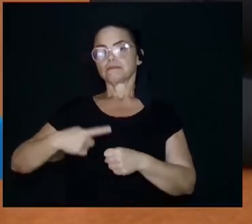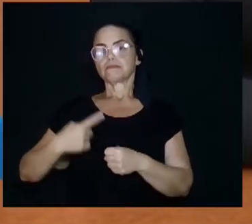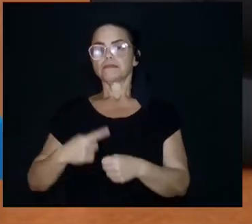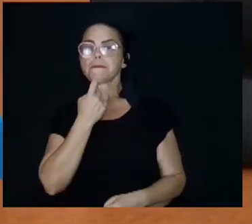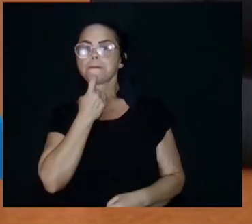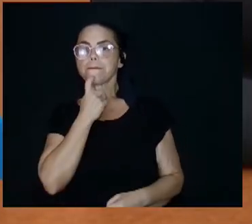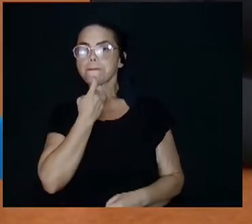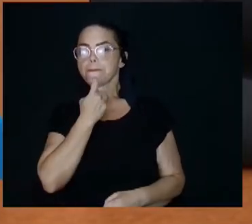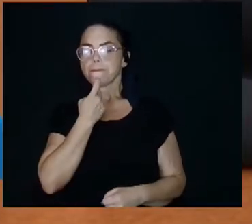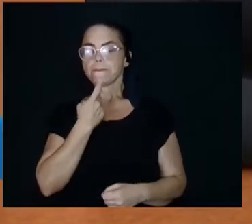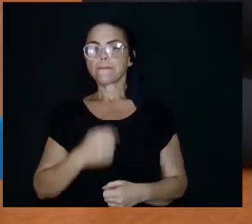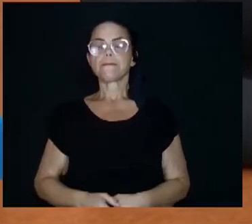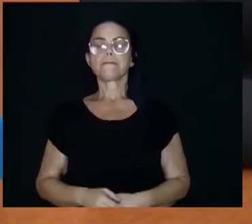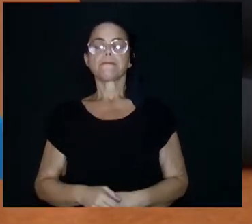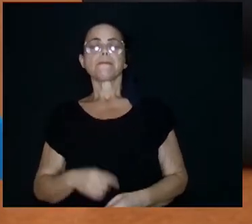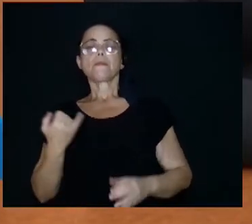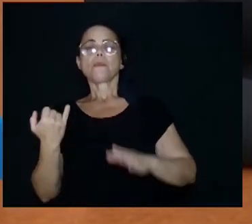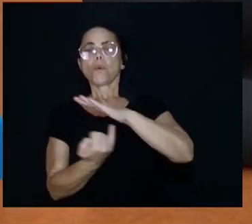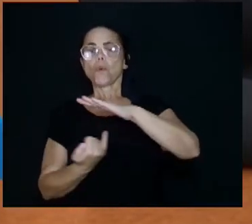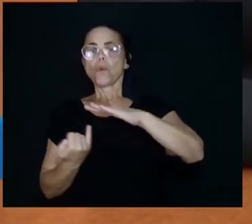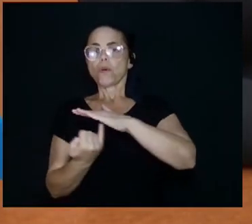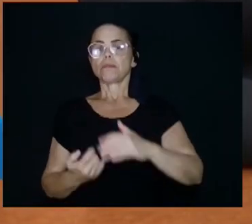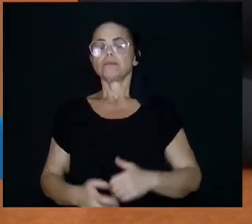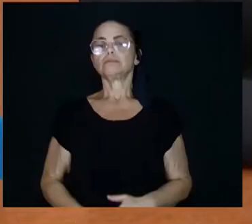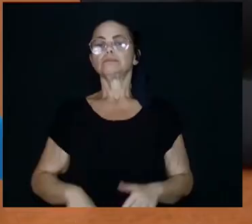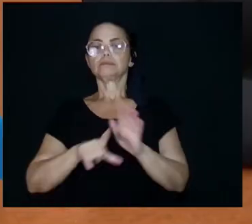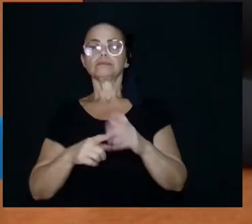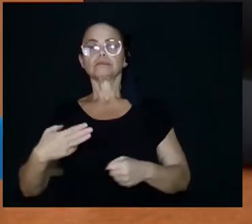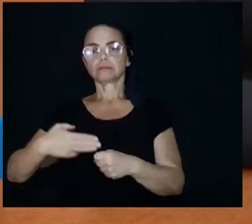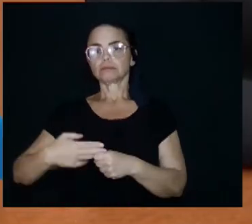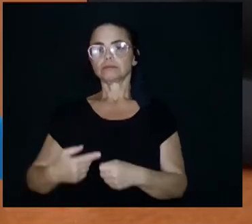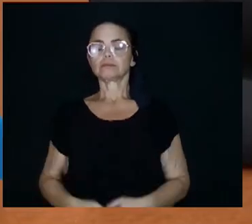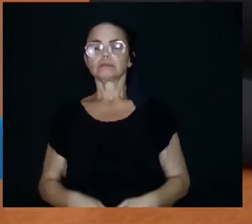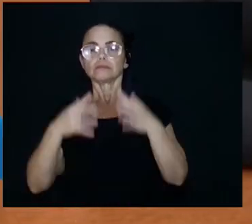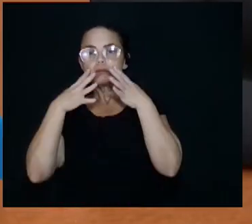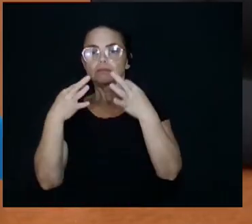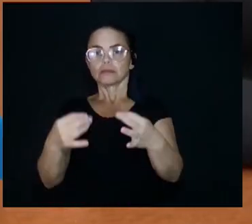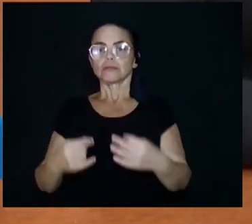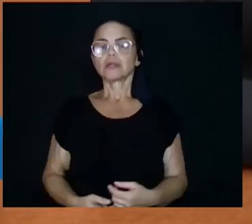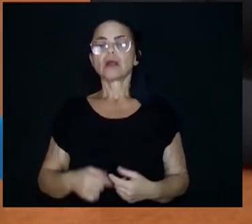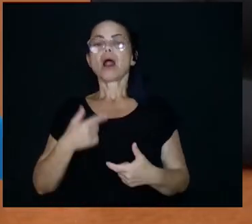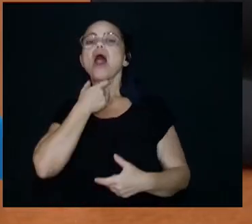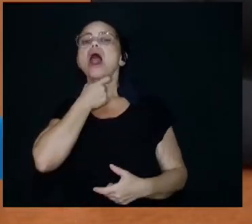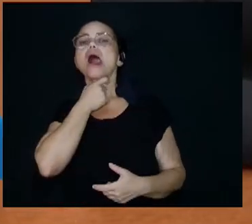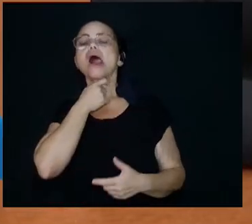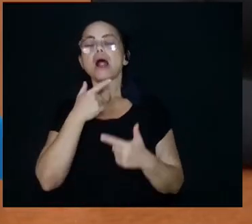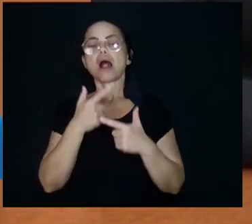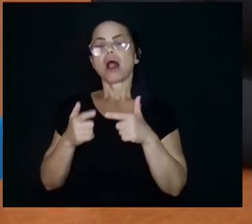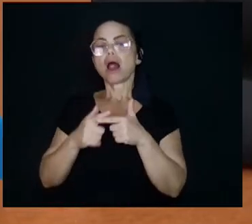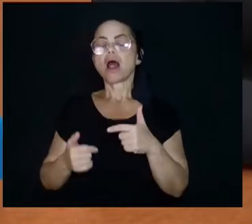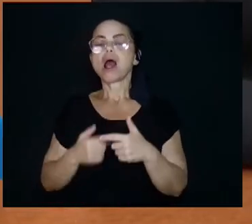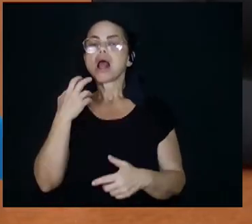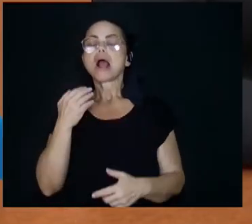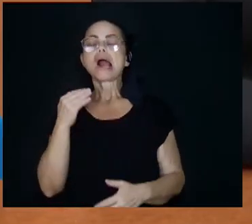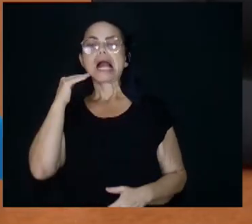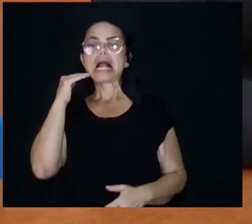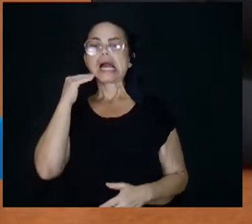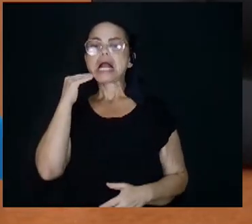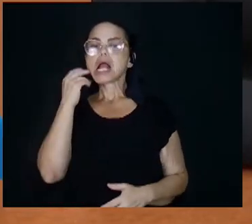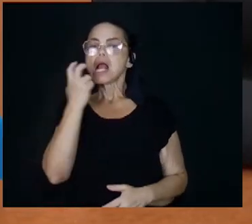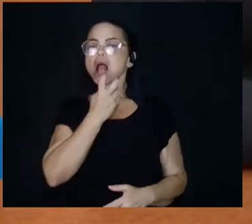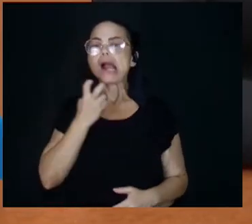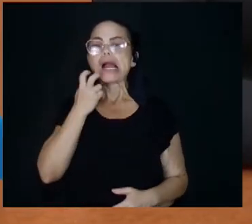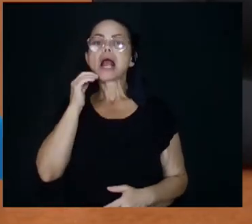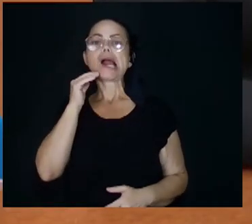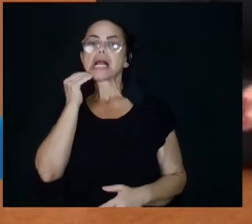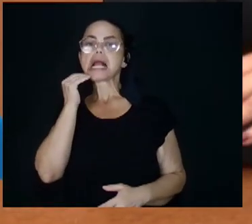institui a Lei Municipal de Atenção à Gagueira e à Pessoa que Gagueja no âmbito do município de Campinas.